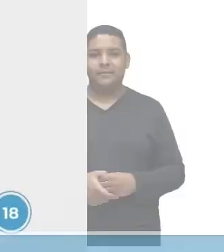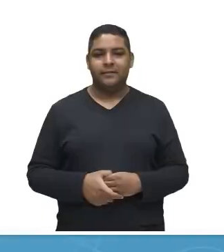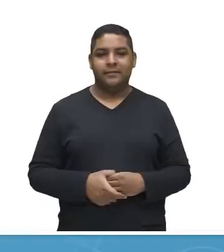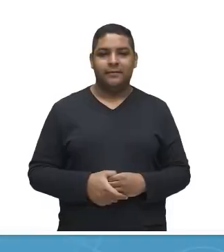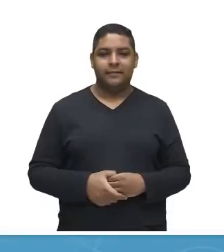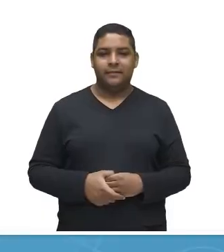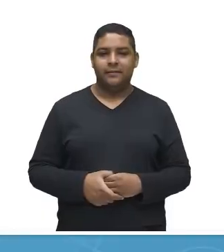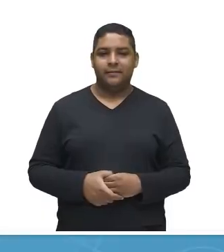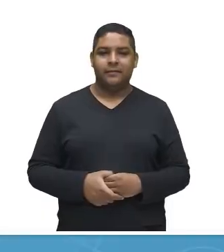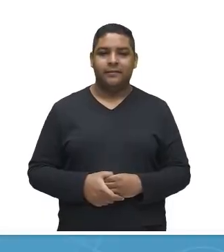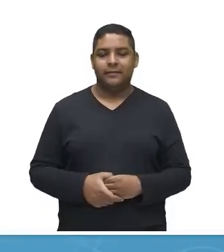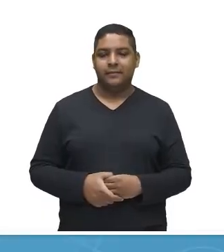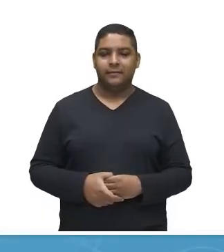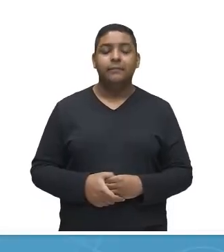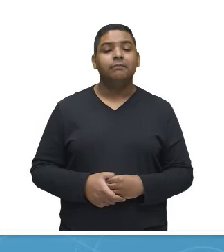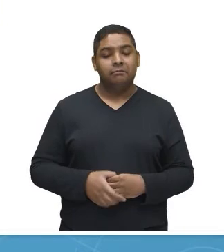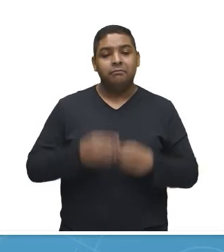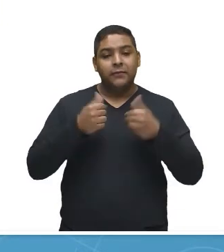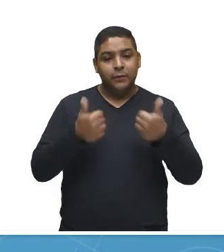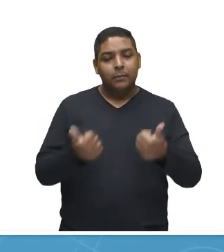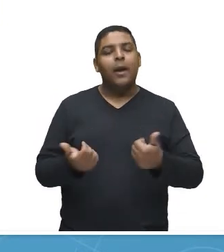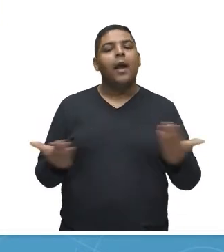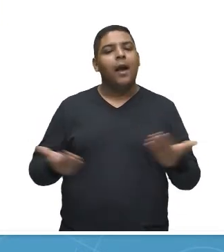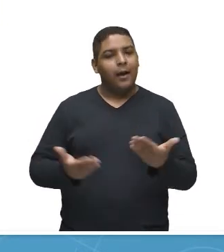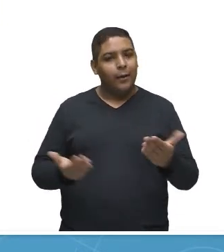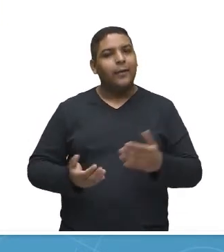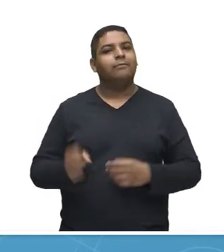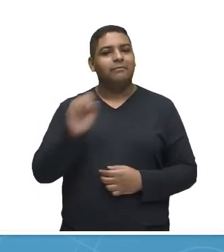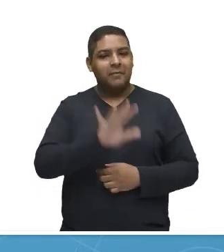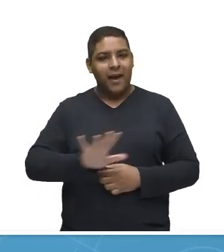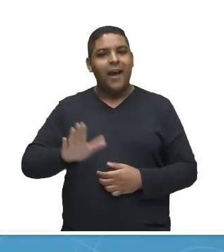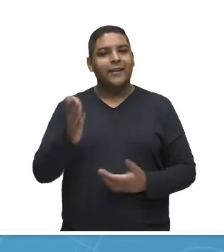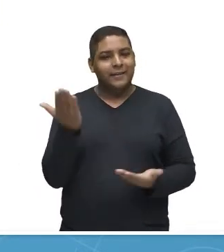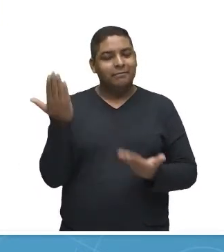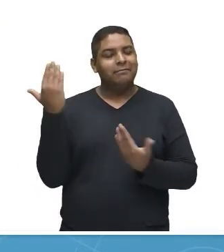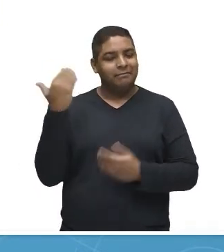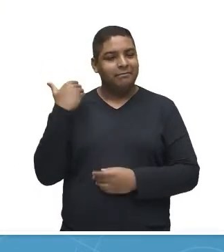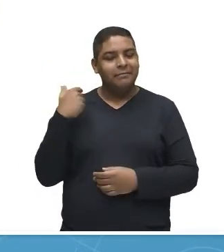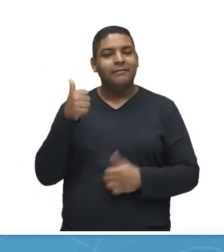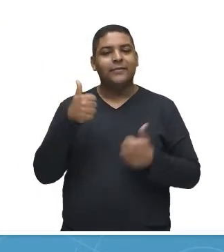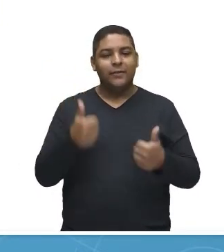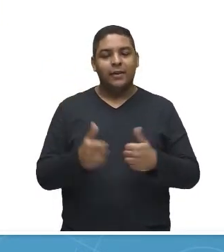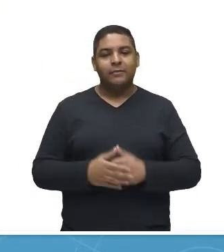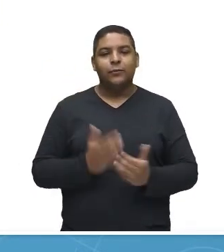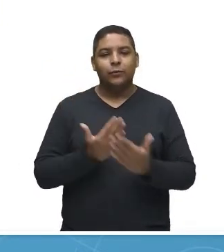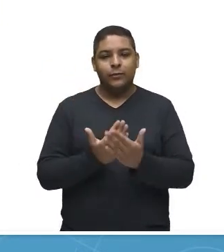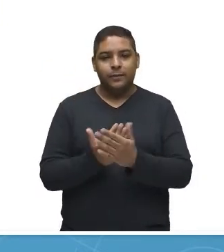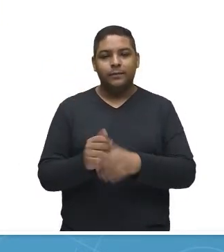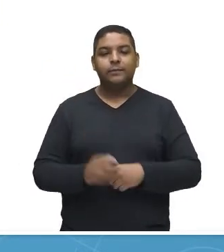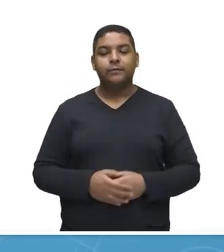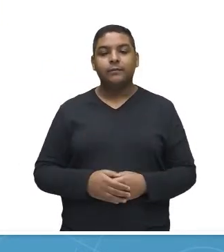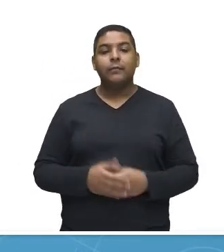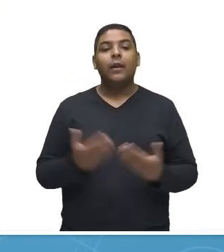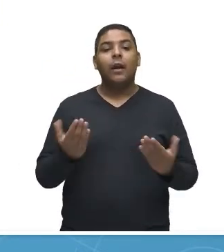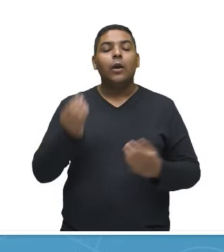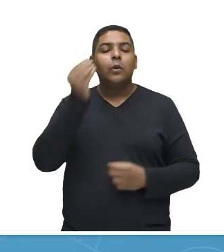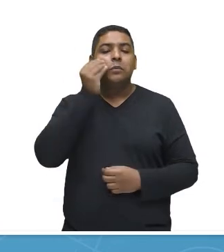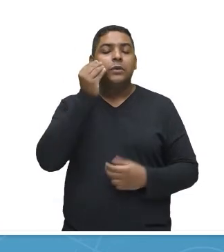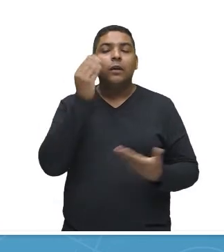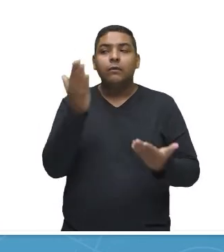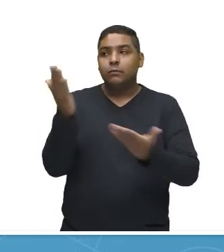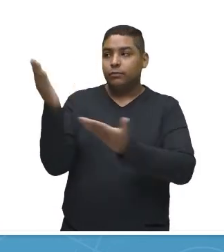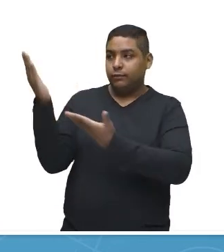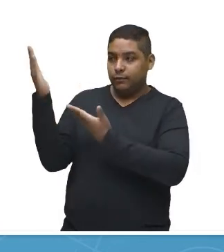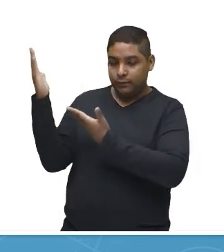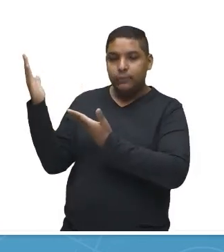Muito bem. Bom, nós acabamos de falar sobre essa imagem, tá? Então, eu quero que vocês observem a imagem, que é a pirâmide de